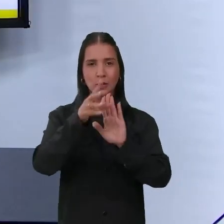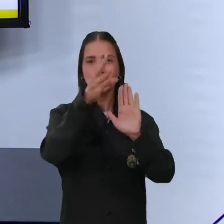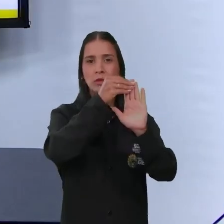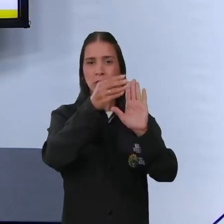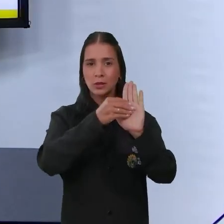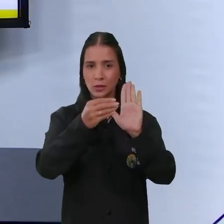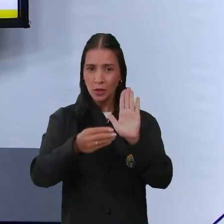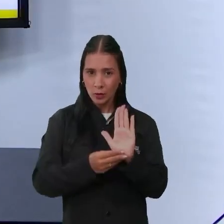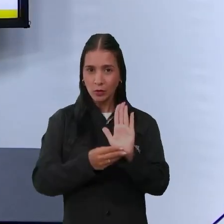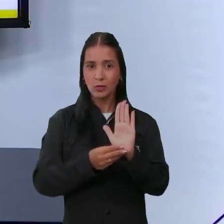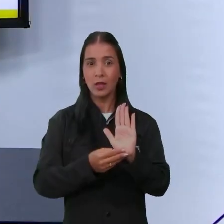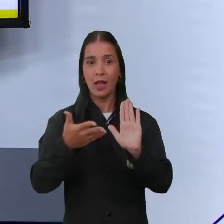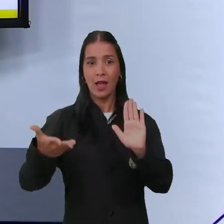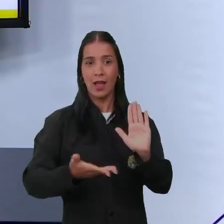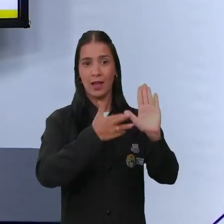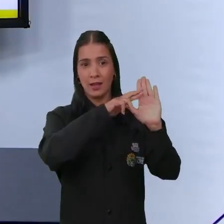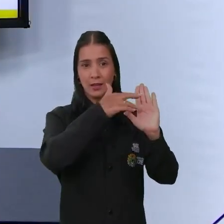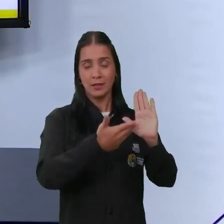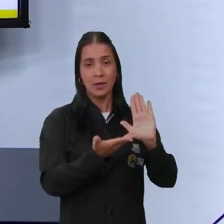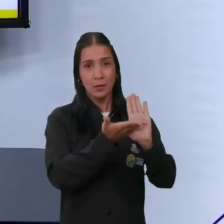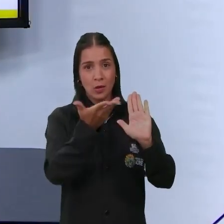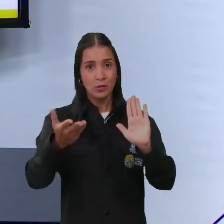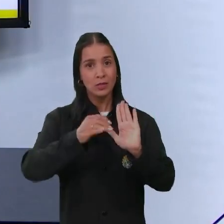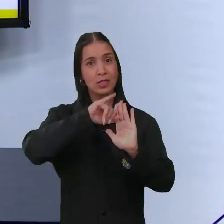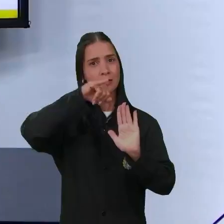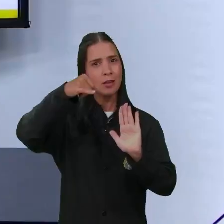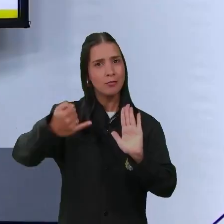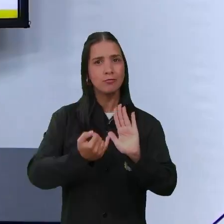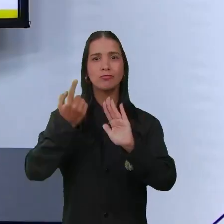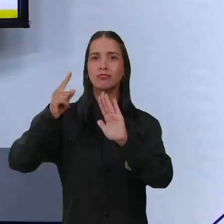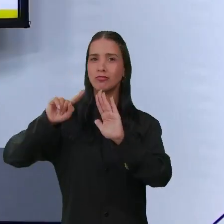o aprofundamento do nosso conhecimento a